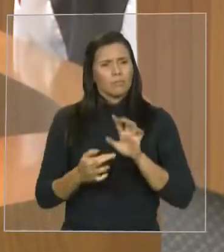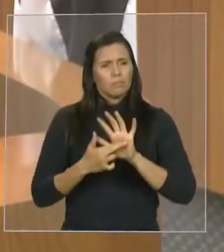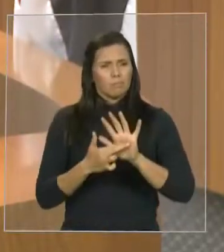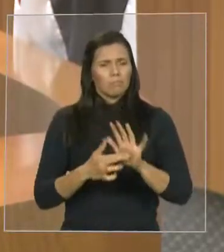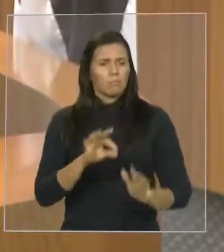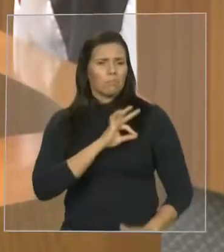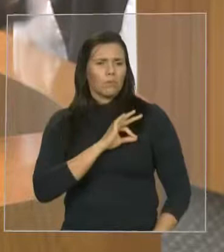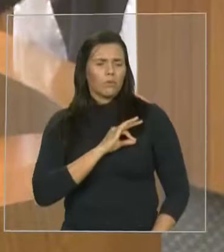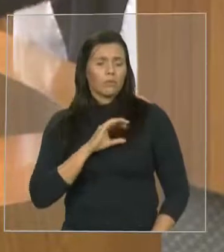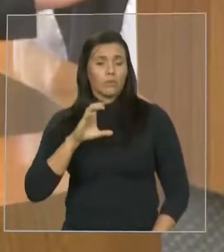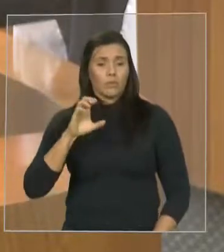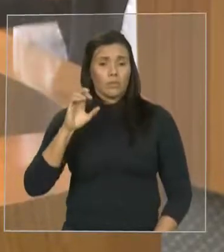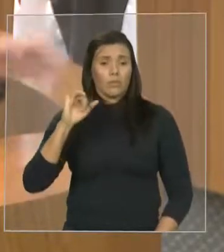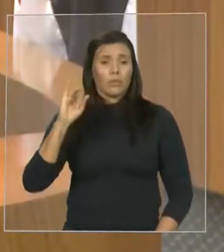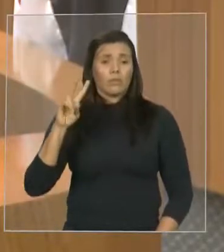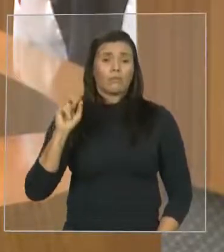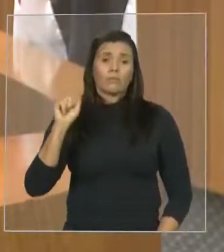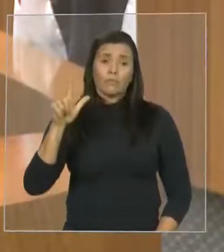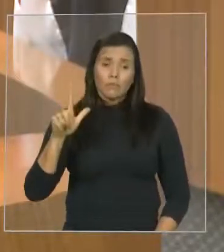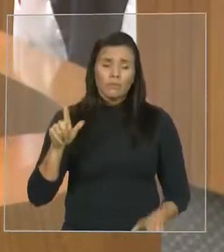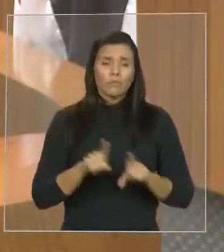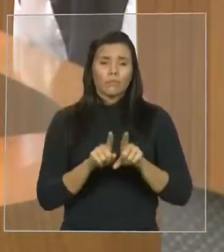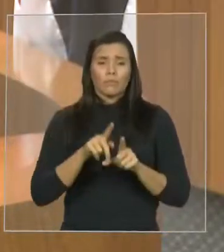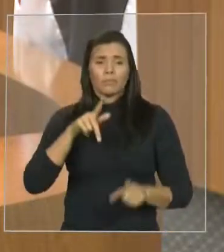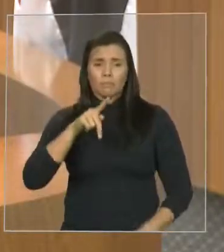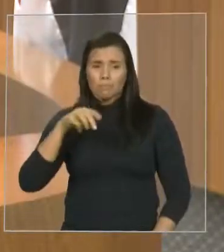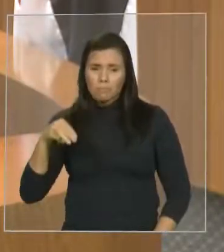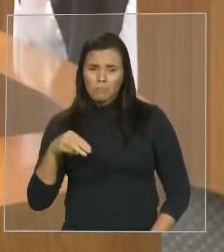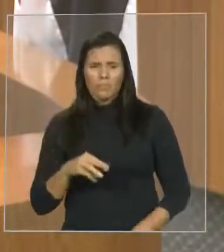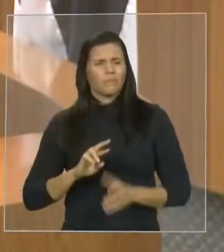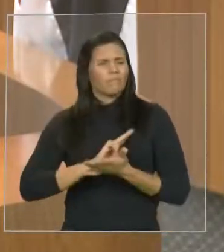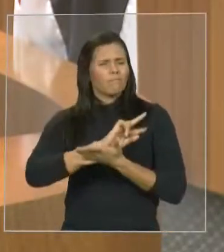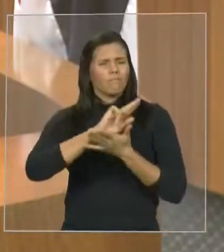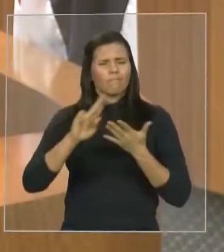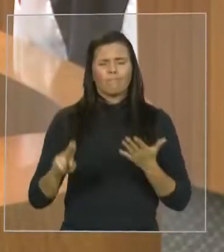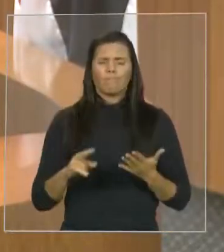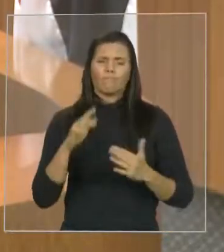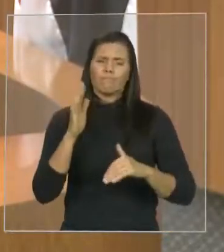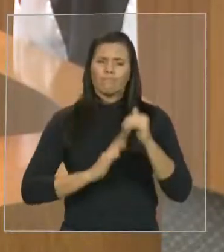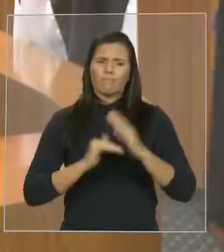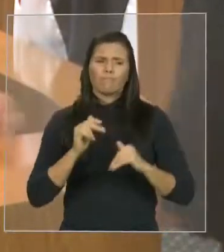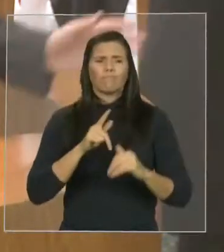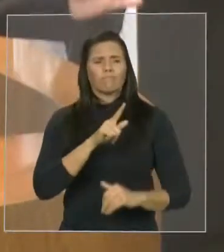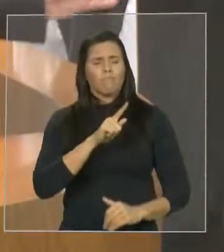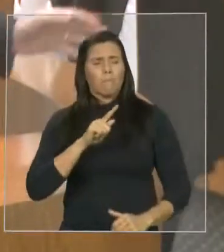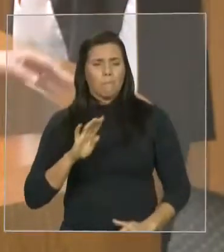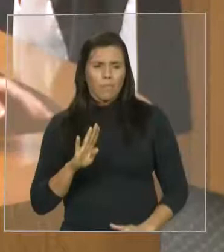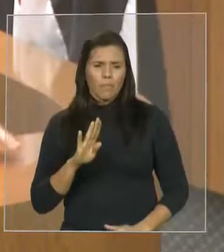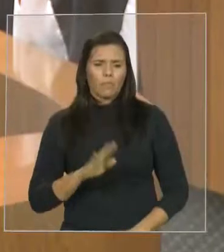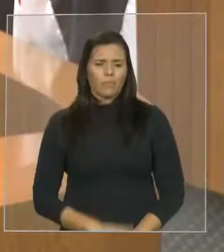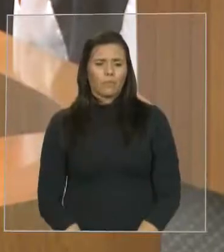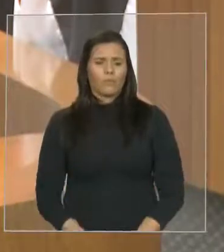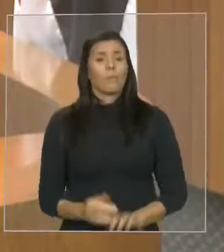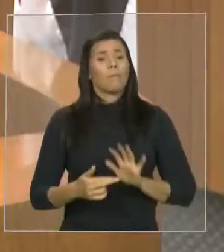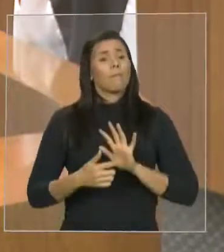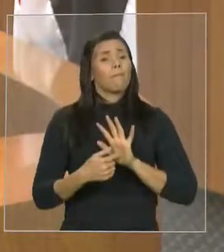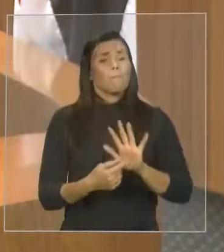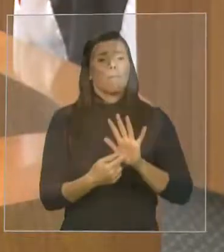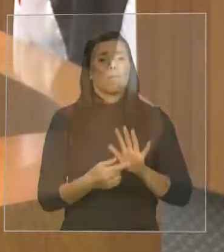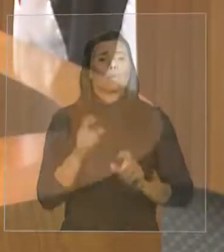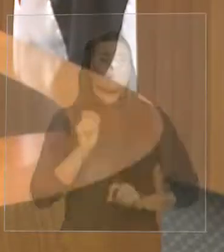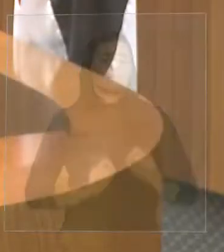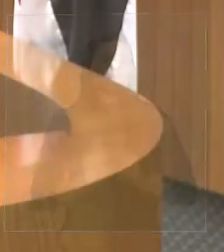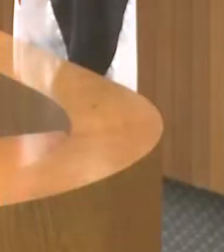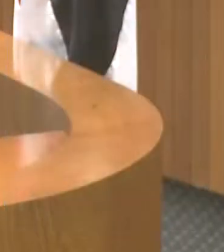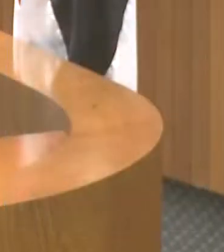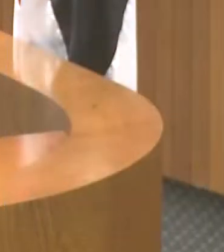policiais civis, enfim, uma gama de representantes de servidores públicos. Portanto, isso demonstra que realmente o governo Flávio